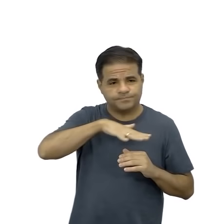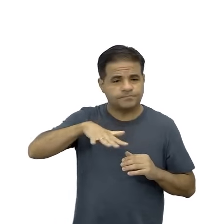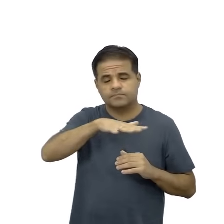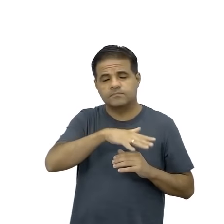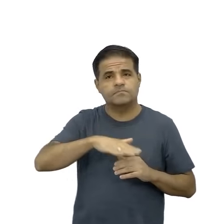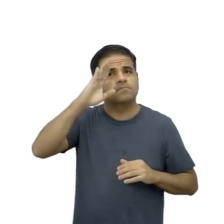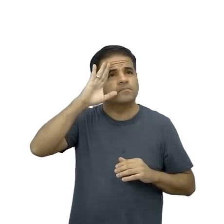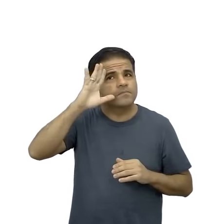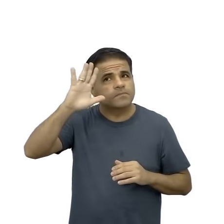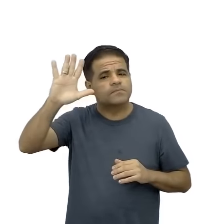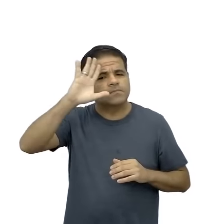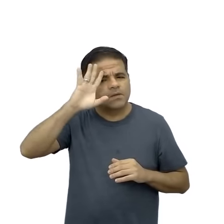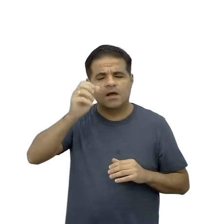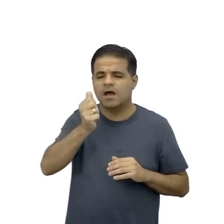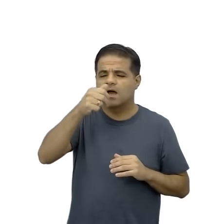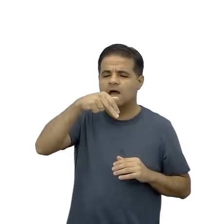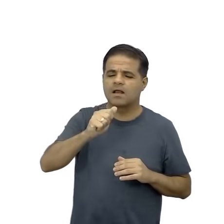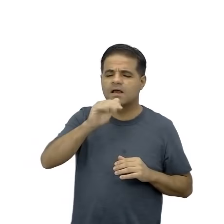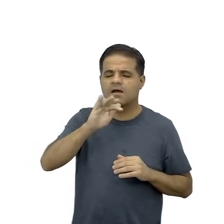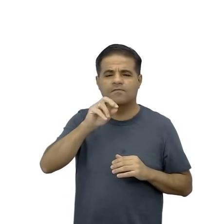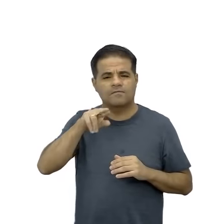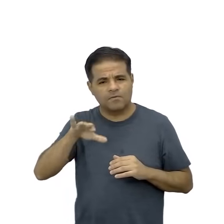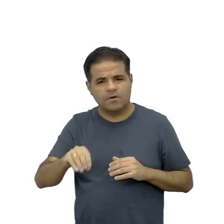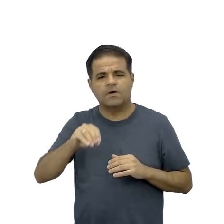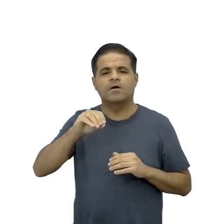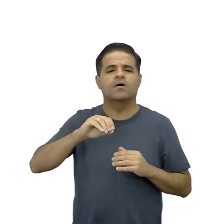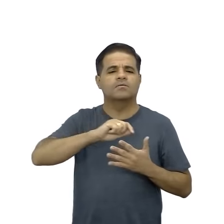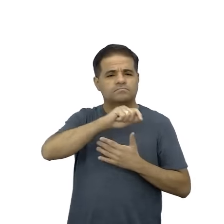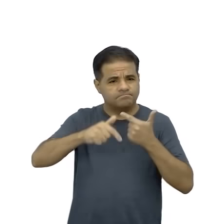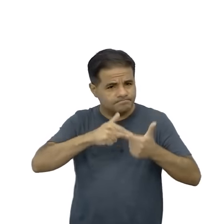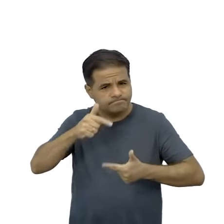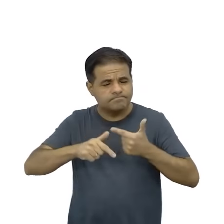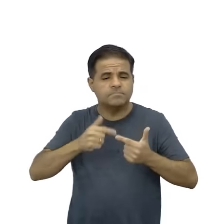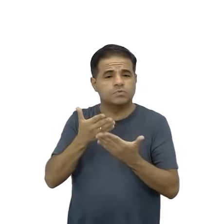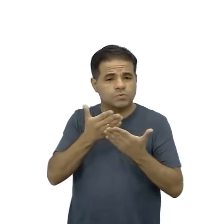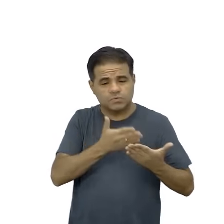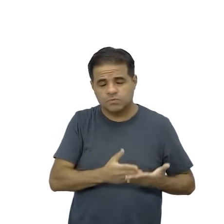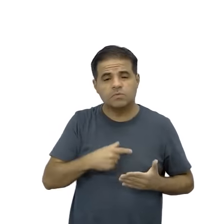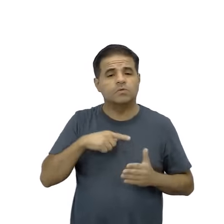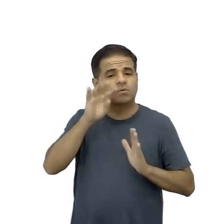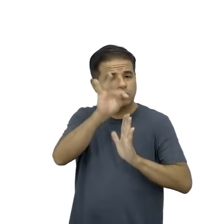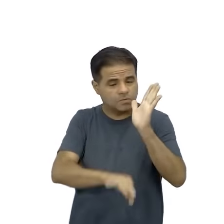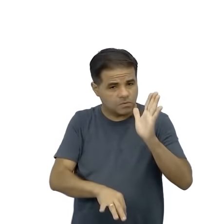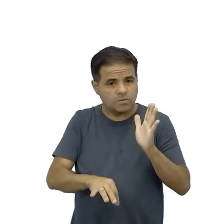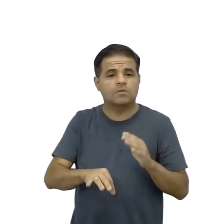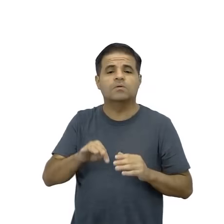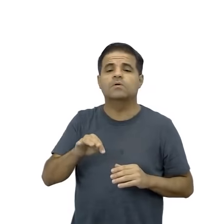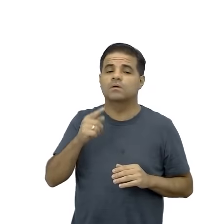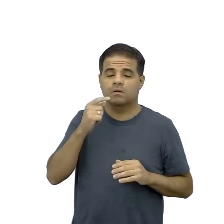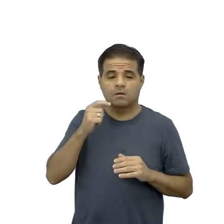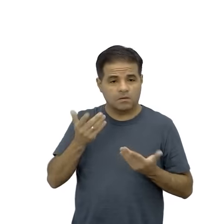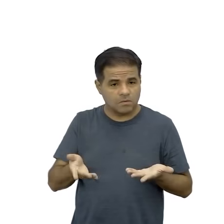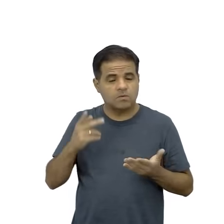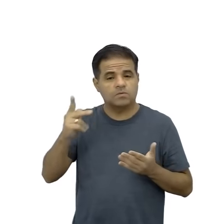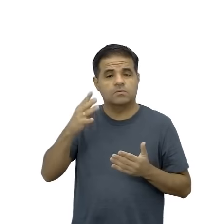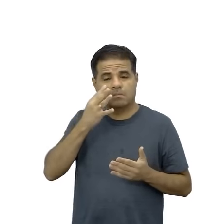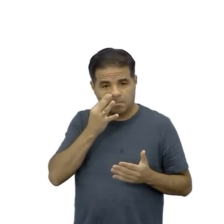deixa eu pensar aqui, anafórica, catafórica, vamos trabalhar com os estudantes. E eu tenho um texto que é a Jornada do Herói, e